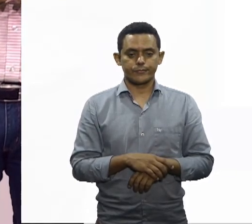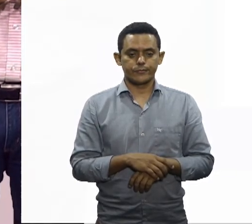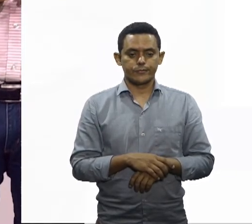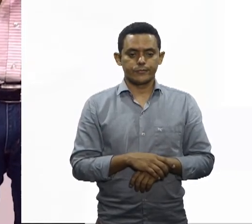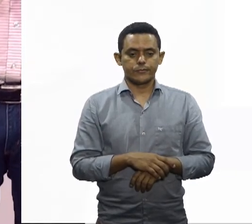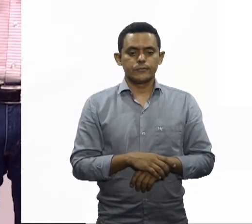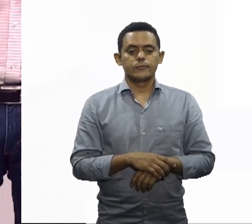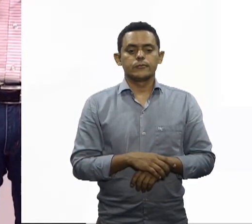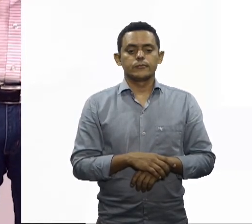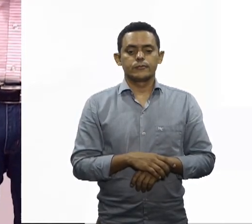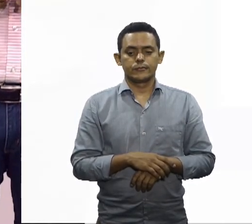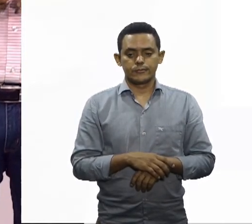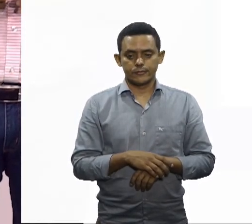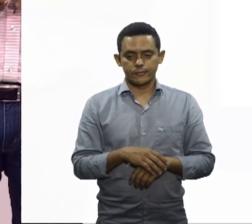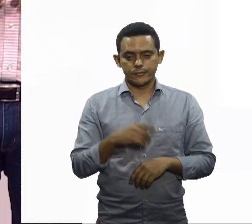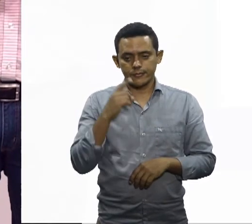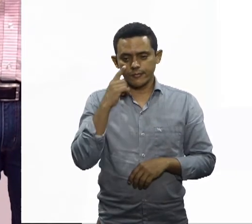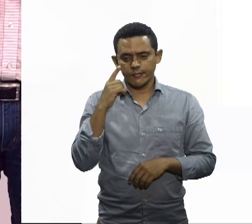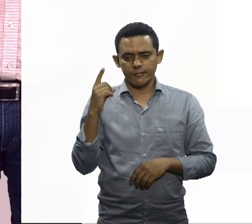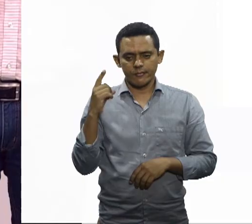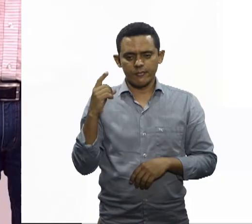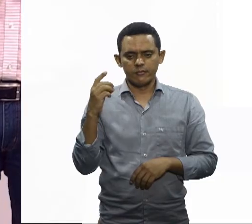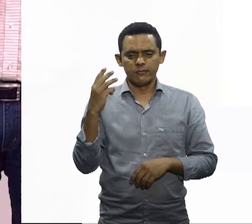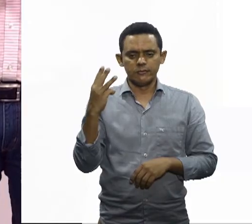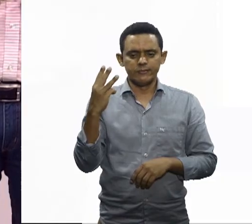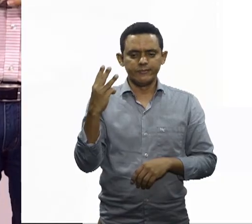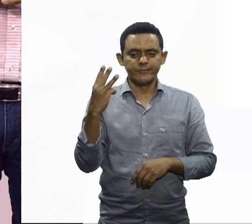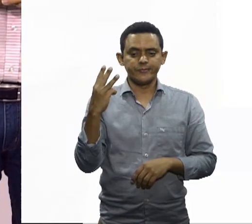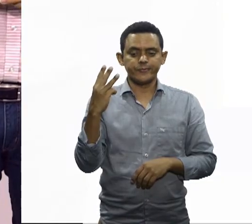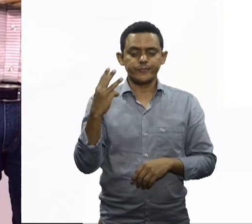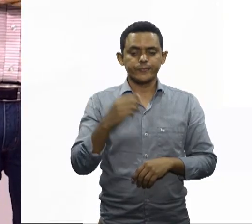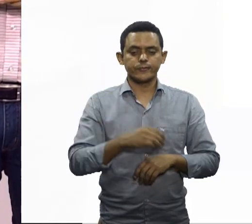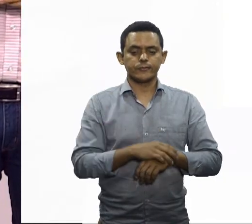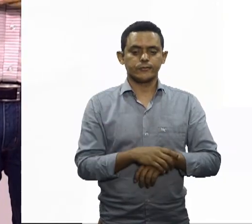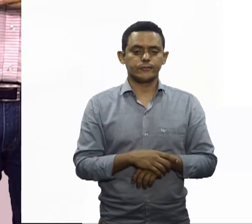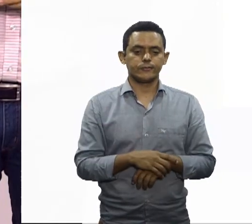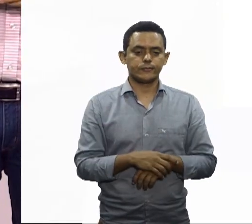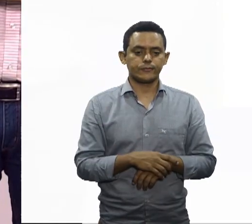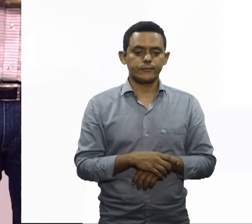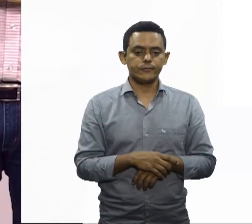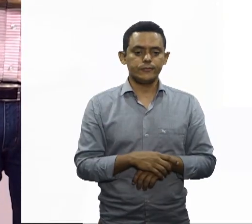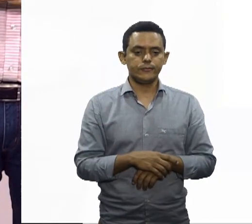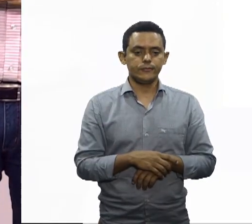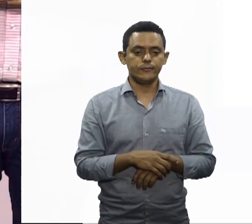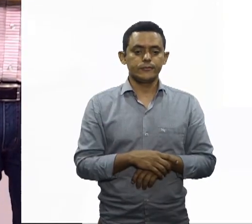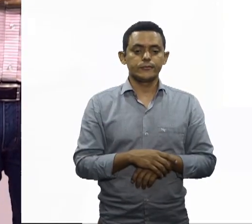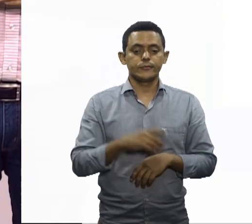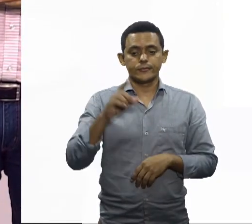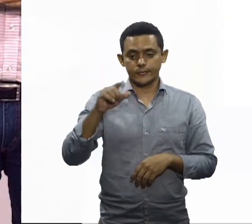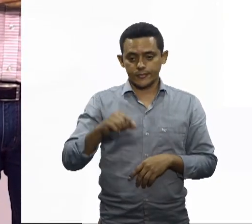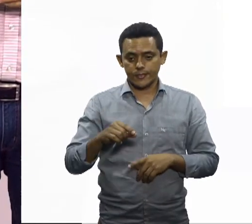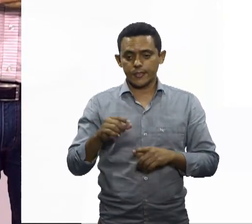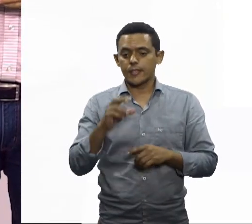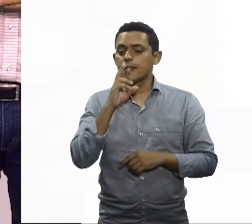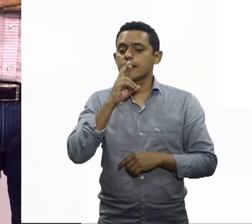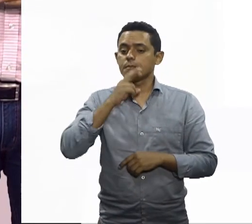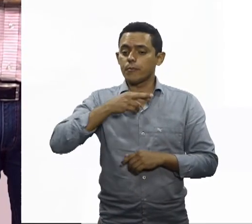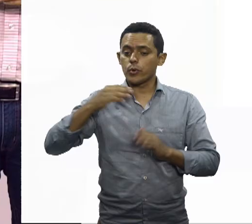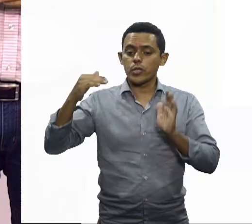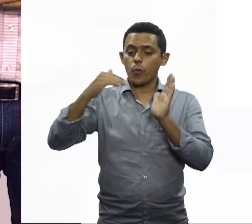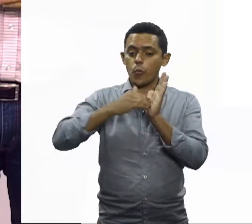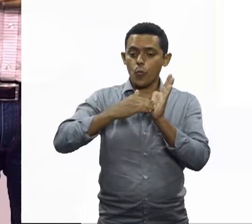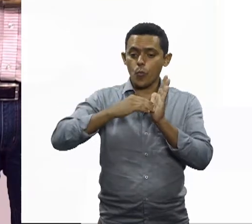mais uma casa que ficou entre 1 e o 2. Então, aquela última vírgula que foi colocada ali é exatamente o resultado que eu estou